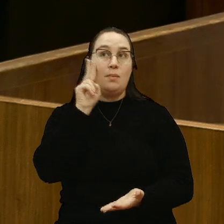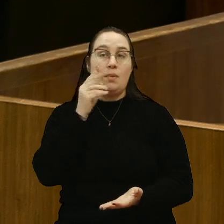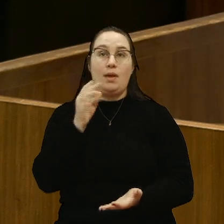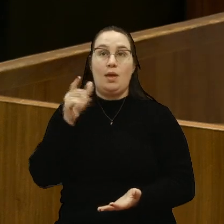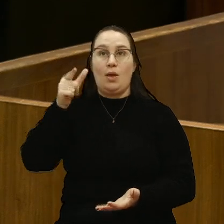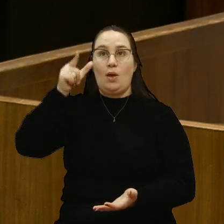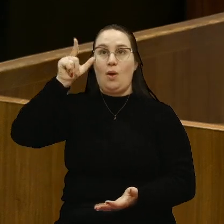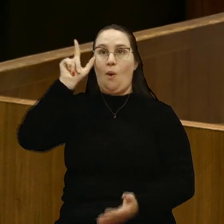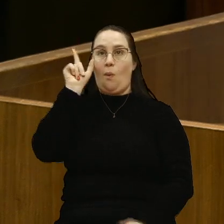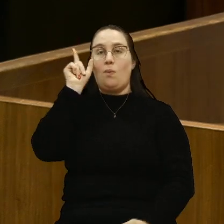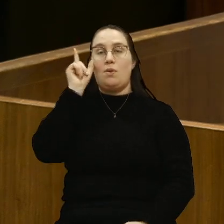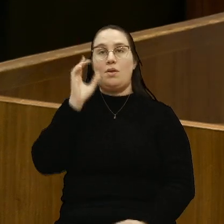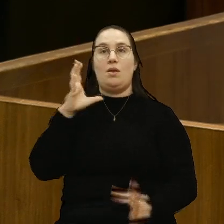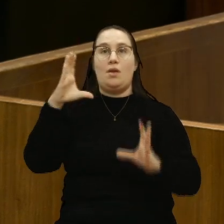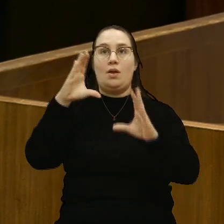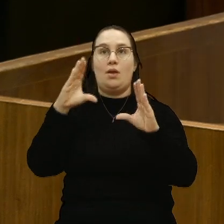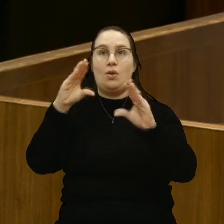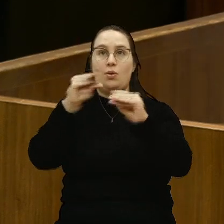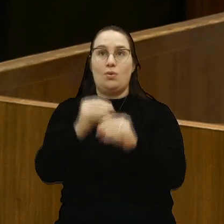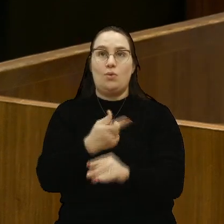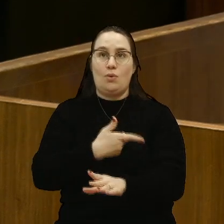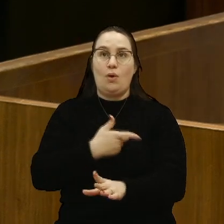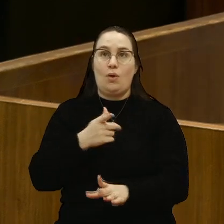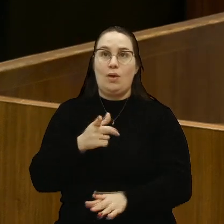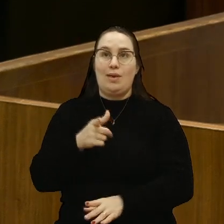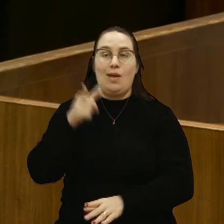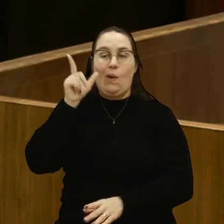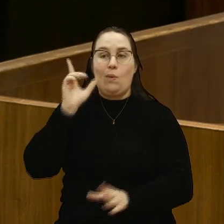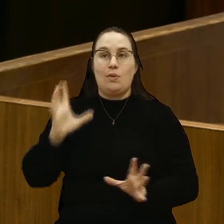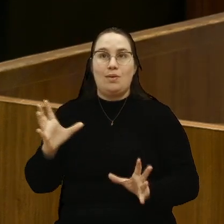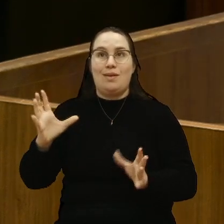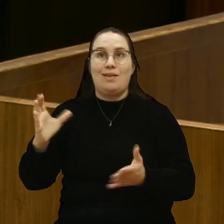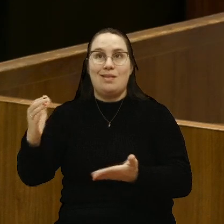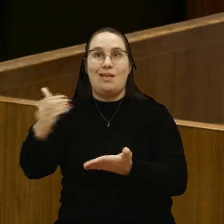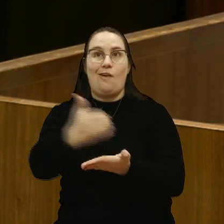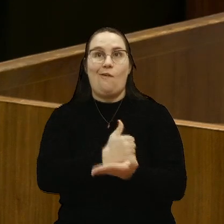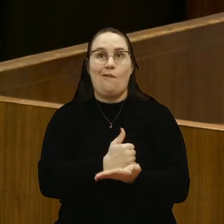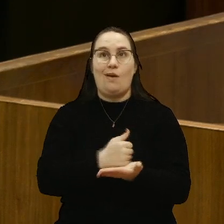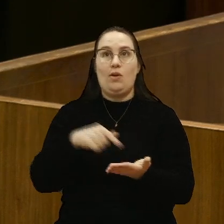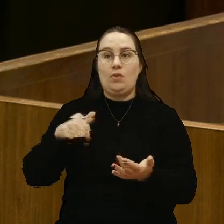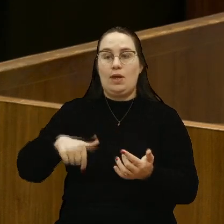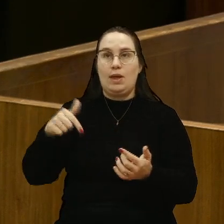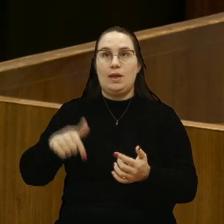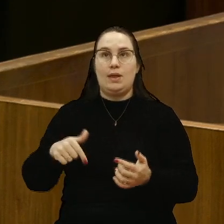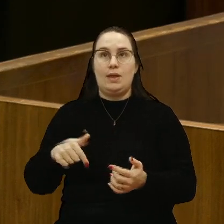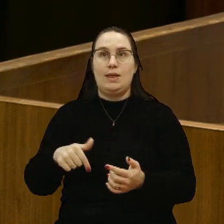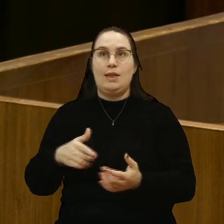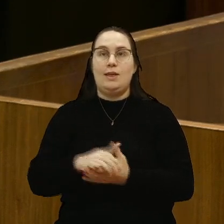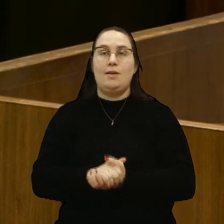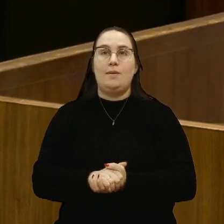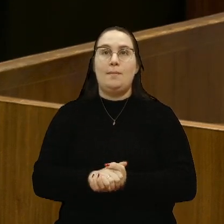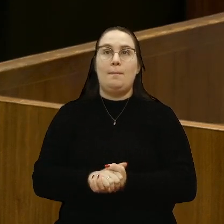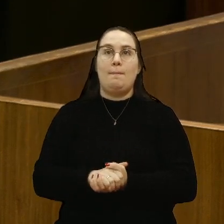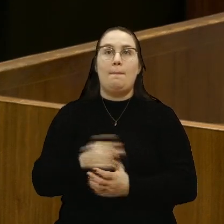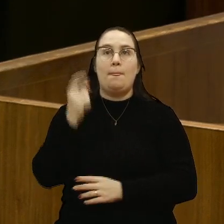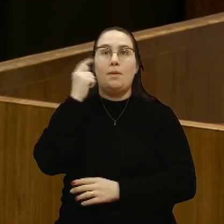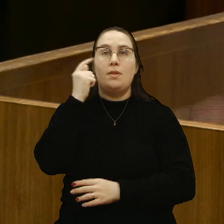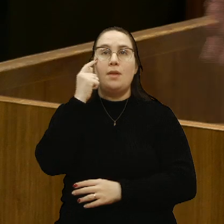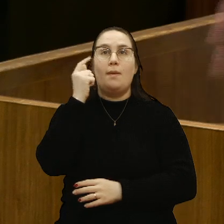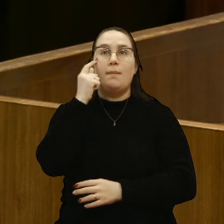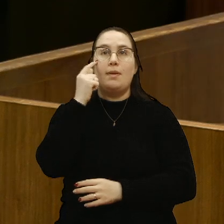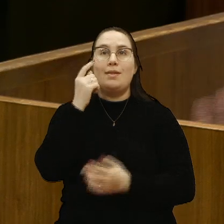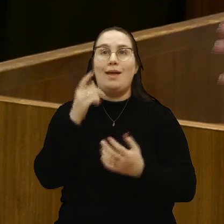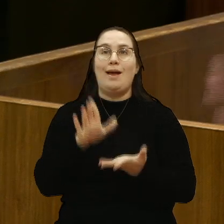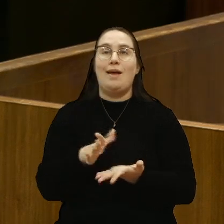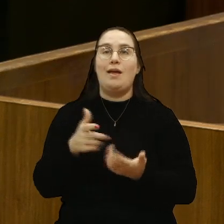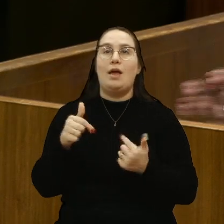noite, exatamente igual ao gato resgatado, enquanto nós estávamos aqui, e é isso que a gente precisa pensar. Enquanto